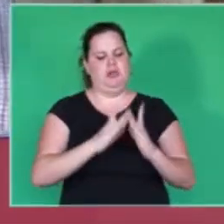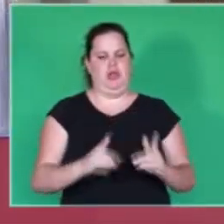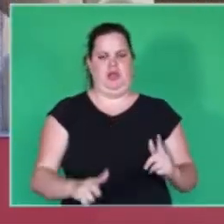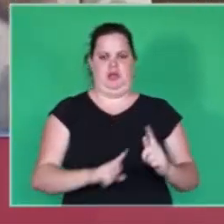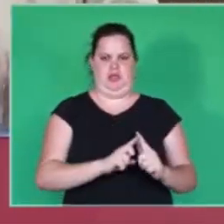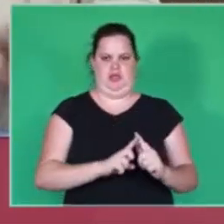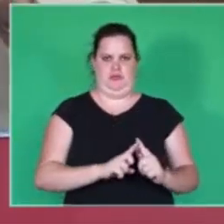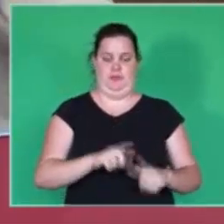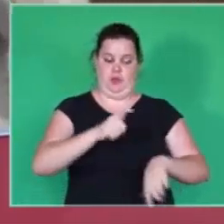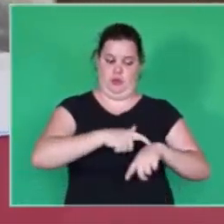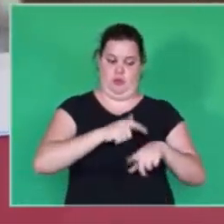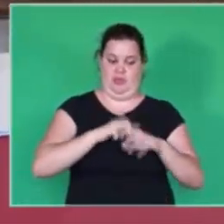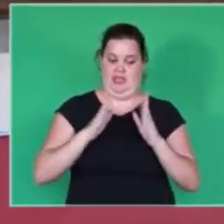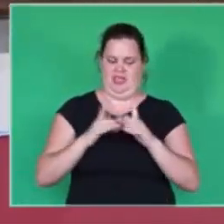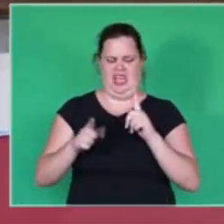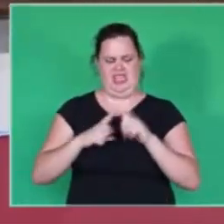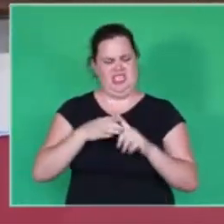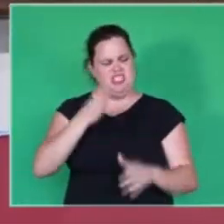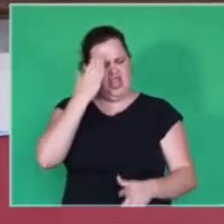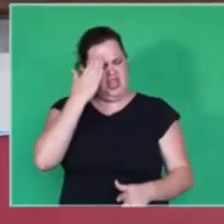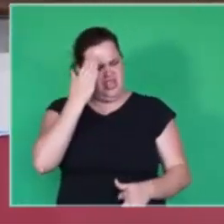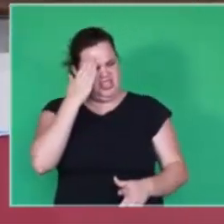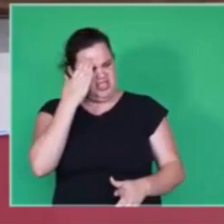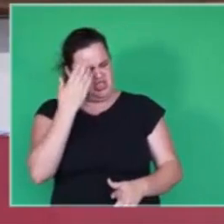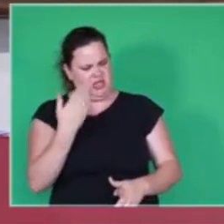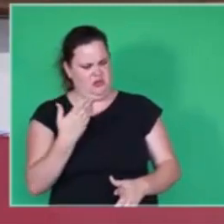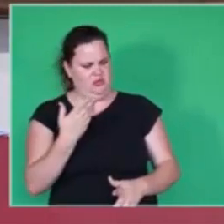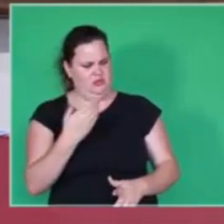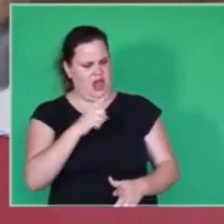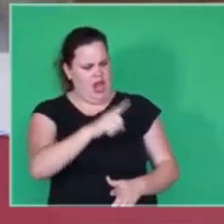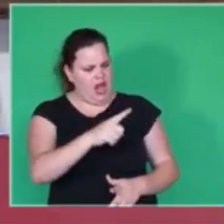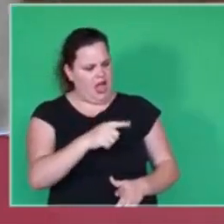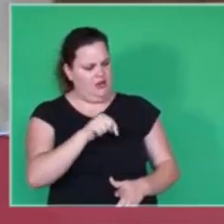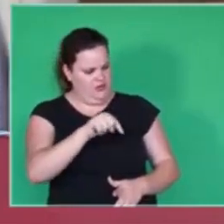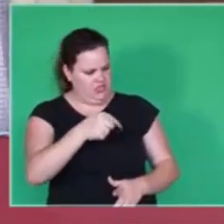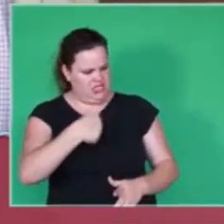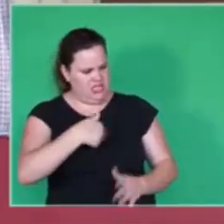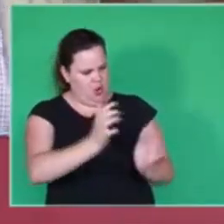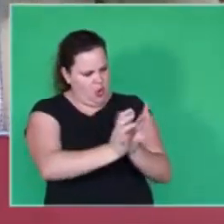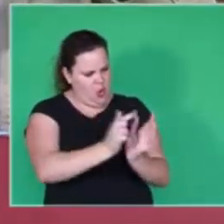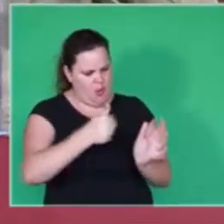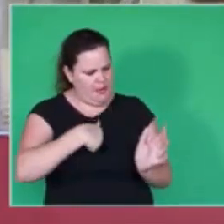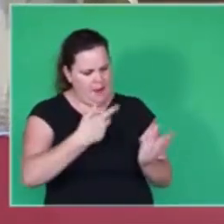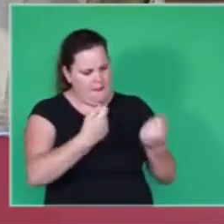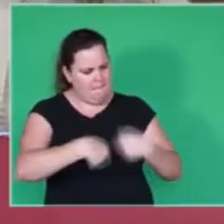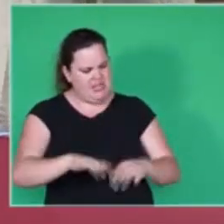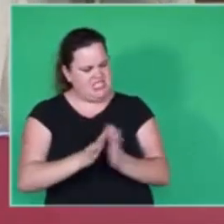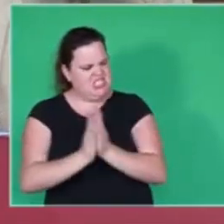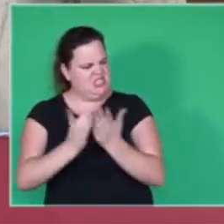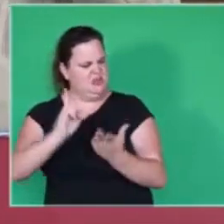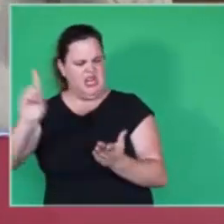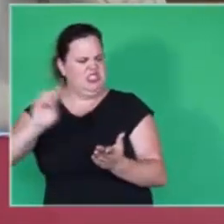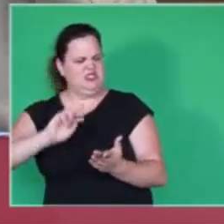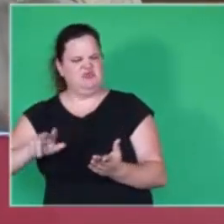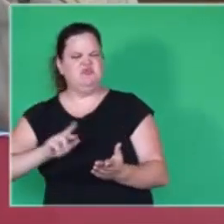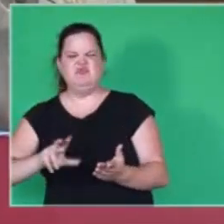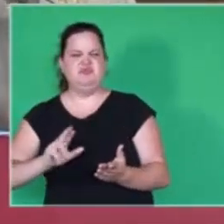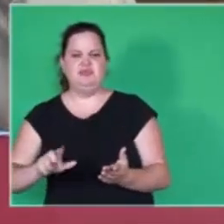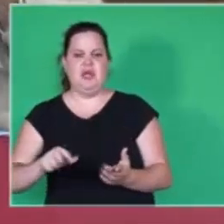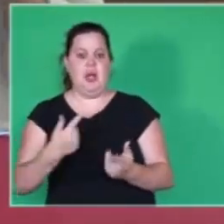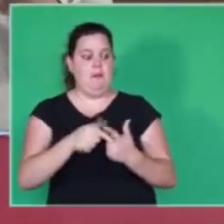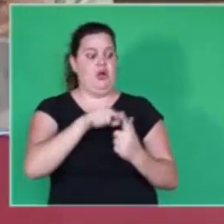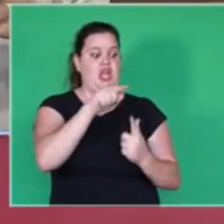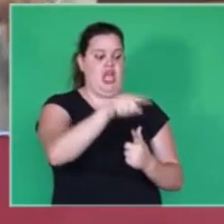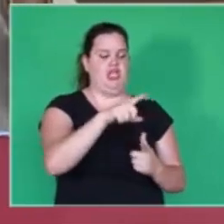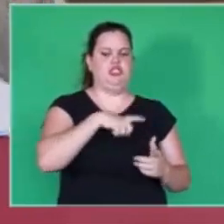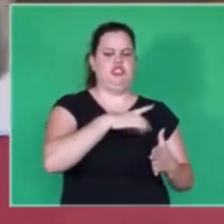os patristas, ela disse, não preciso mais de Bíblia. Os patristas, eles davam o rumo que a